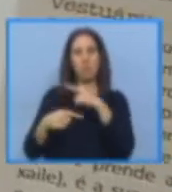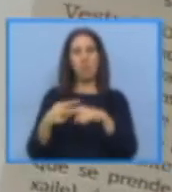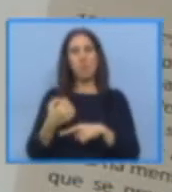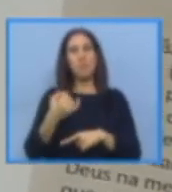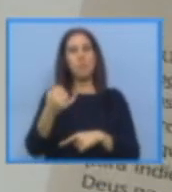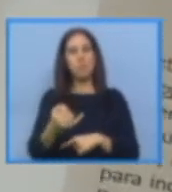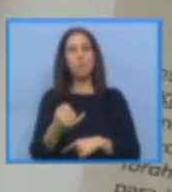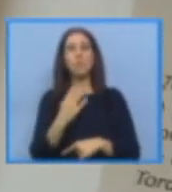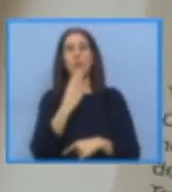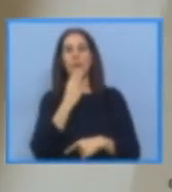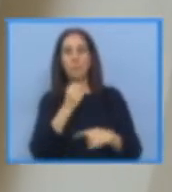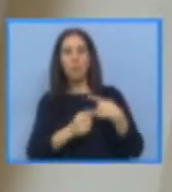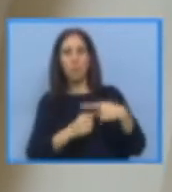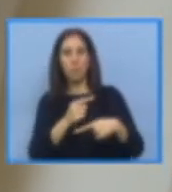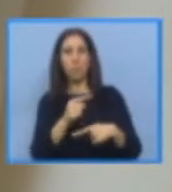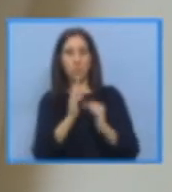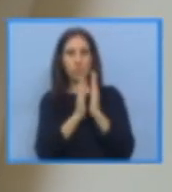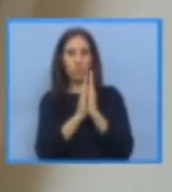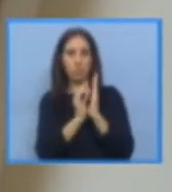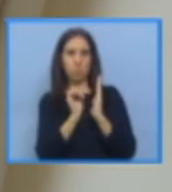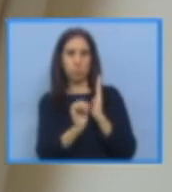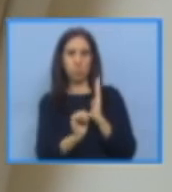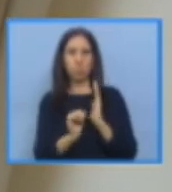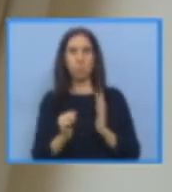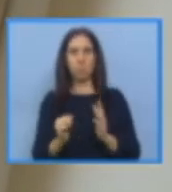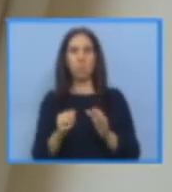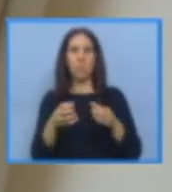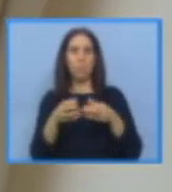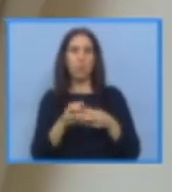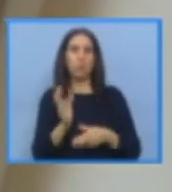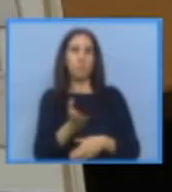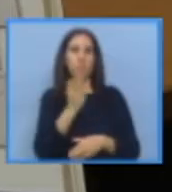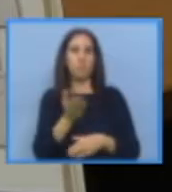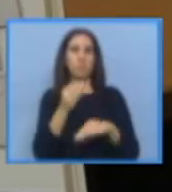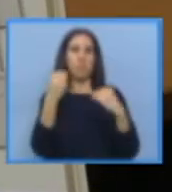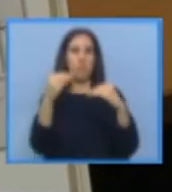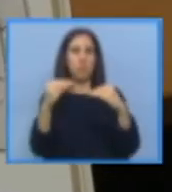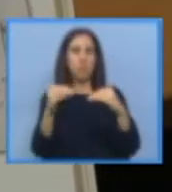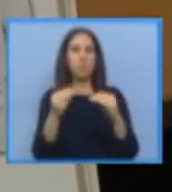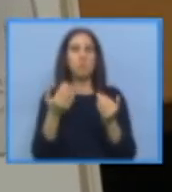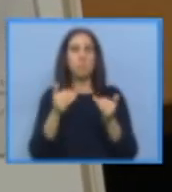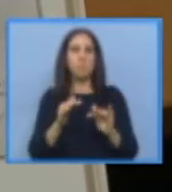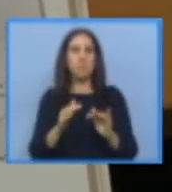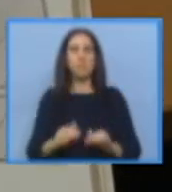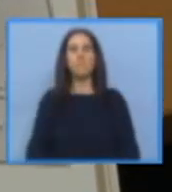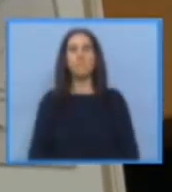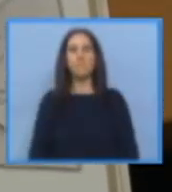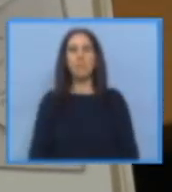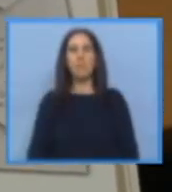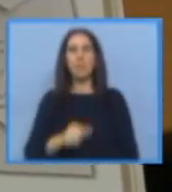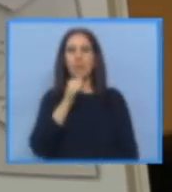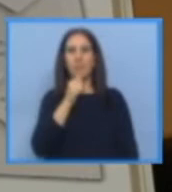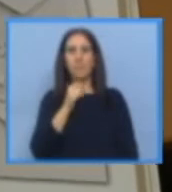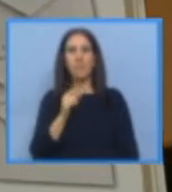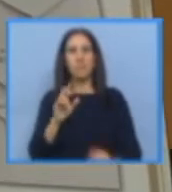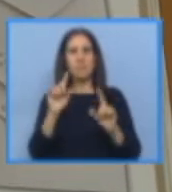religiões abraâmicas. Pronto, vamos dando por blocos, não é? Mas, pronto... Sempre com quadros síntese de cada